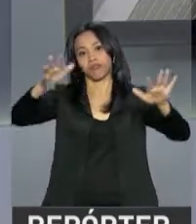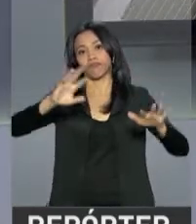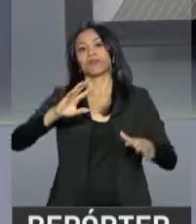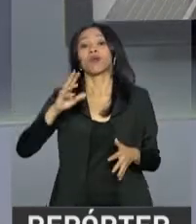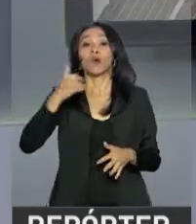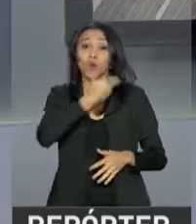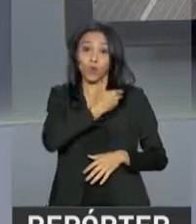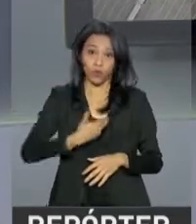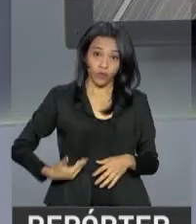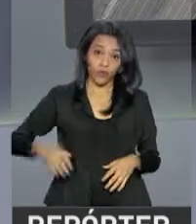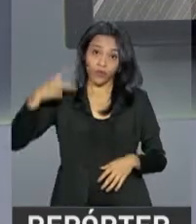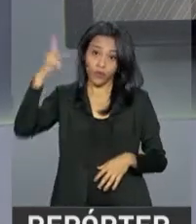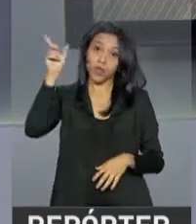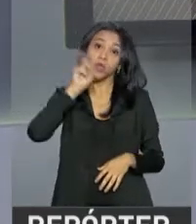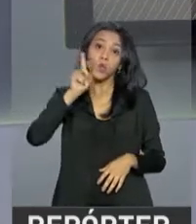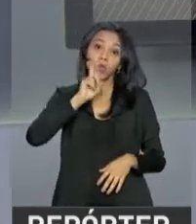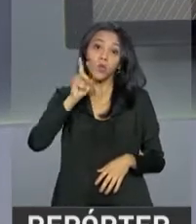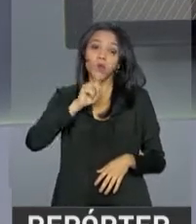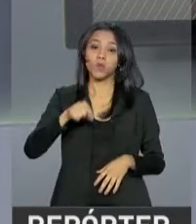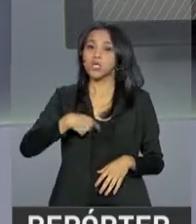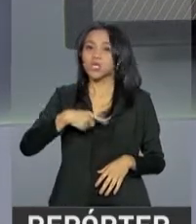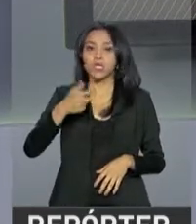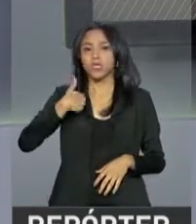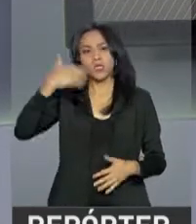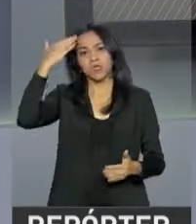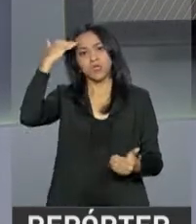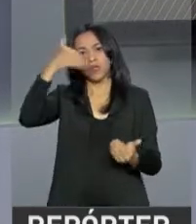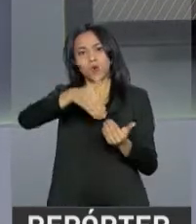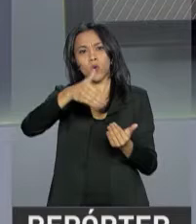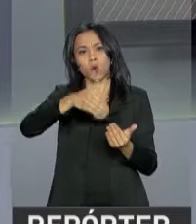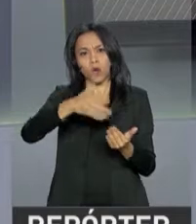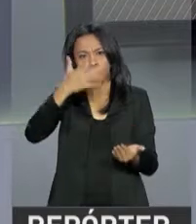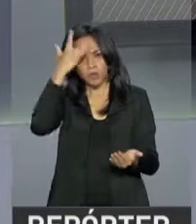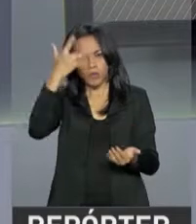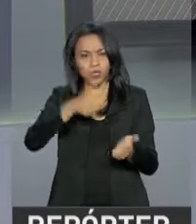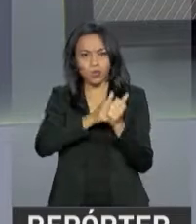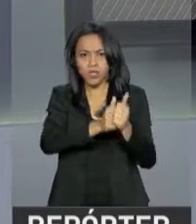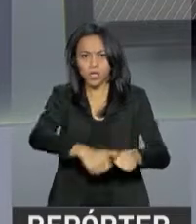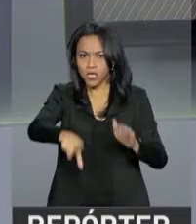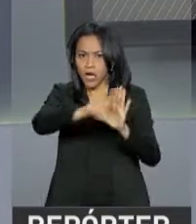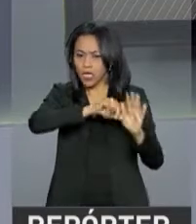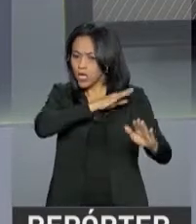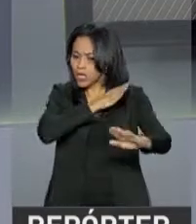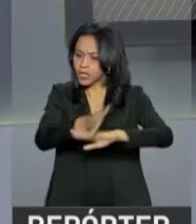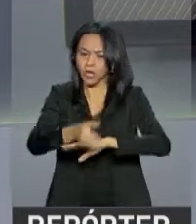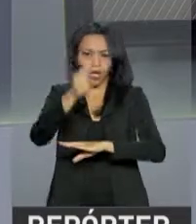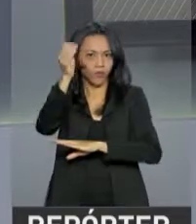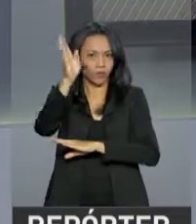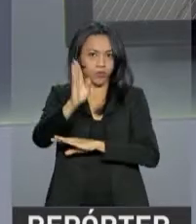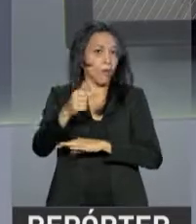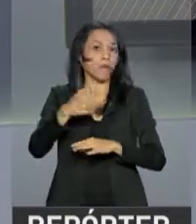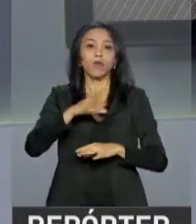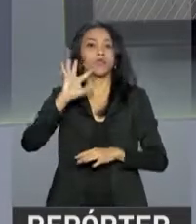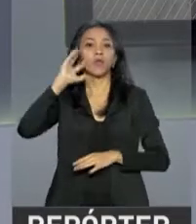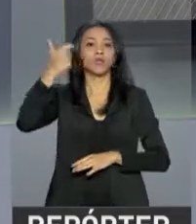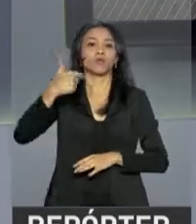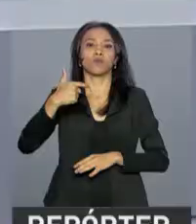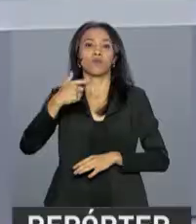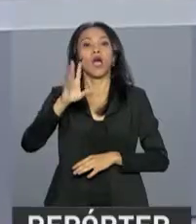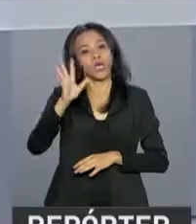americano decidiu manter a política de tolerância zero contra os imigrantes ilegais, mas resolveu não mais separar as crianças dos